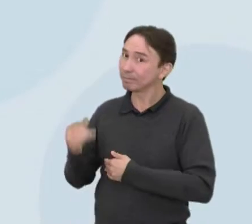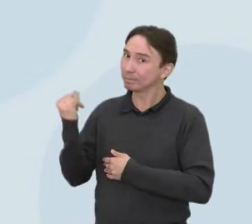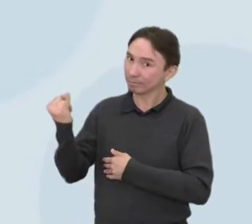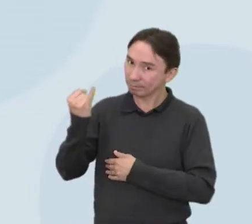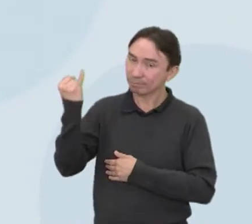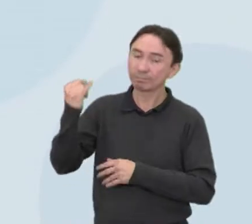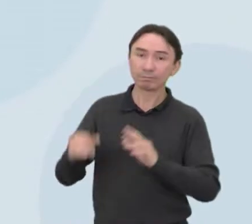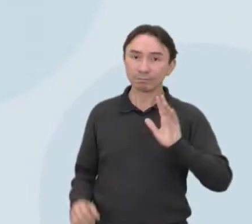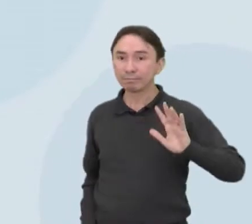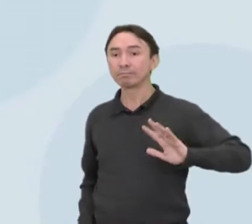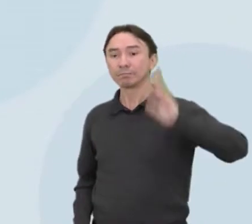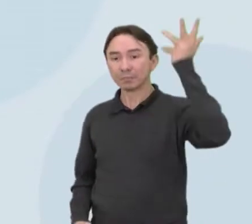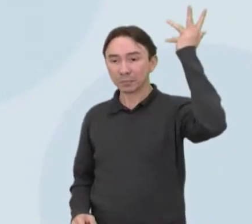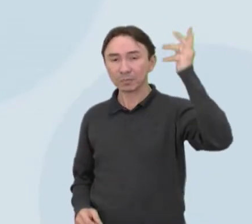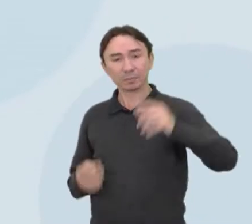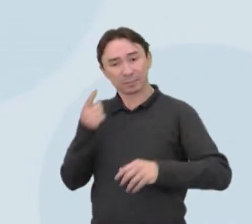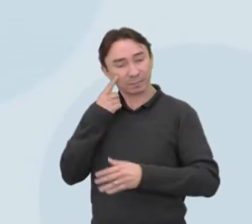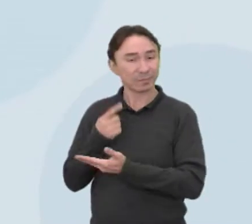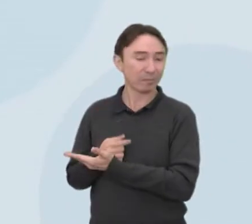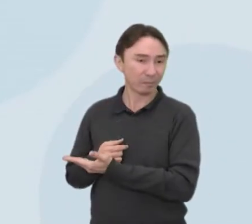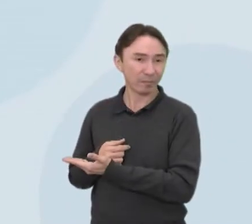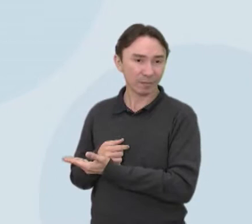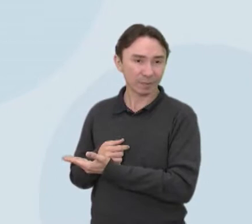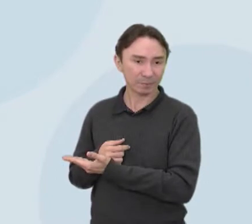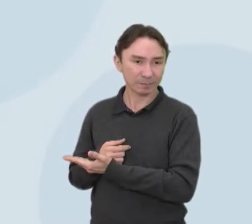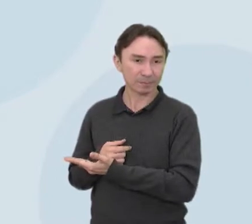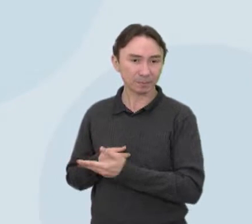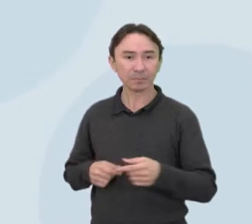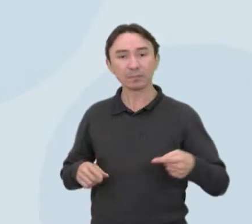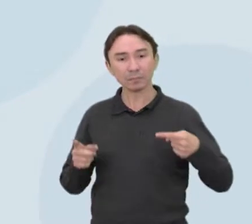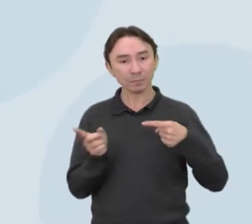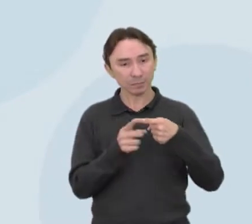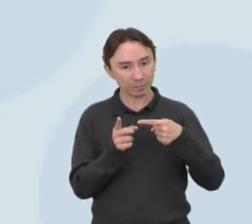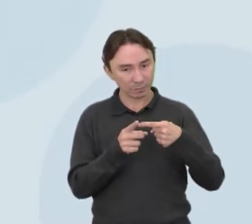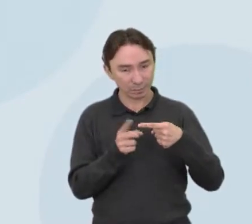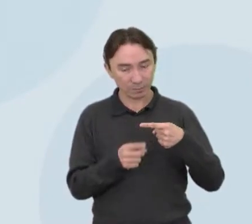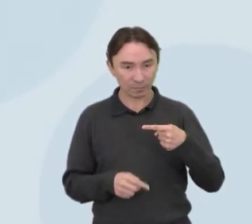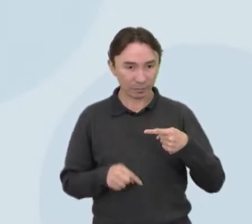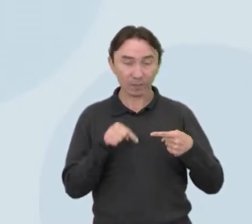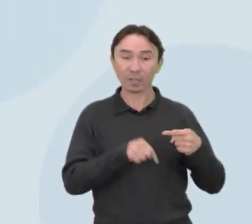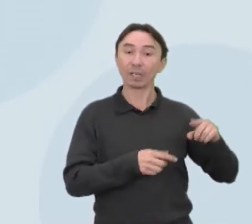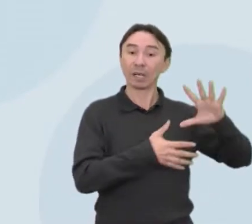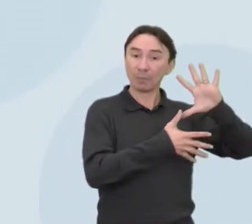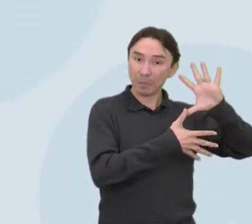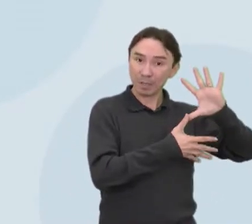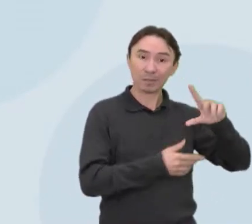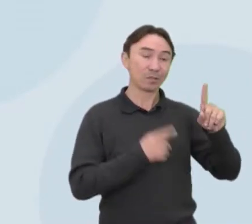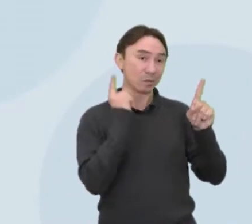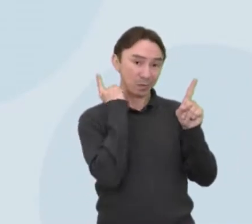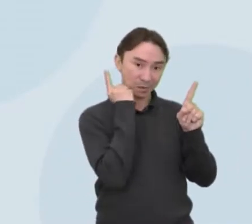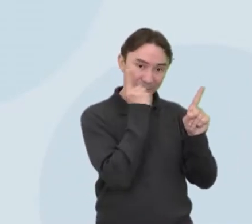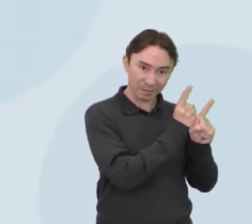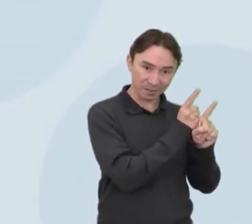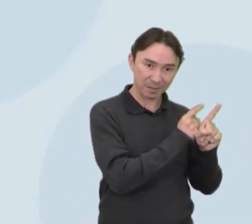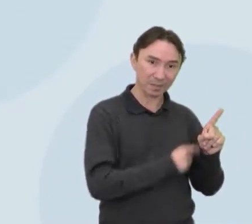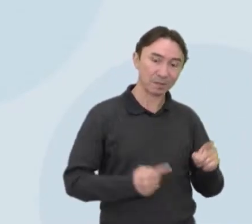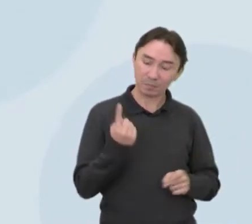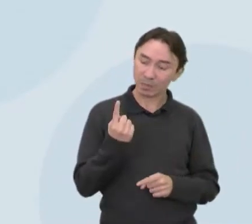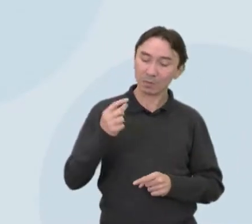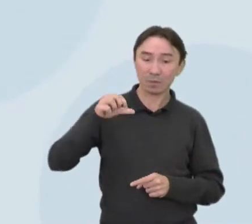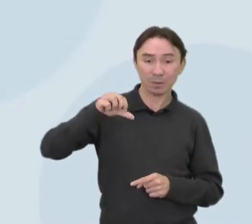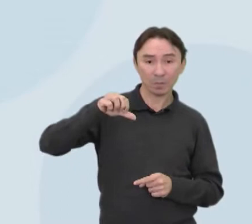questão do colonialismo, são esses dois aí, né? O próprio descobrimento da América em 12 de outubro de